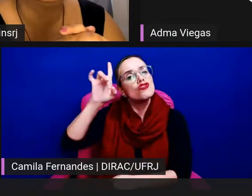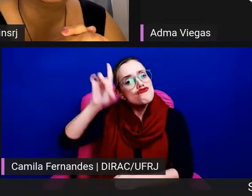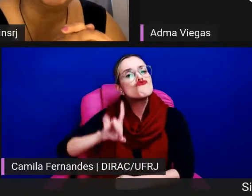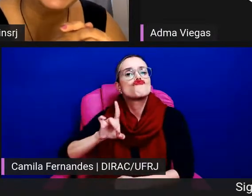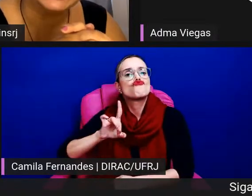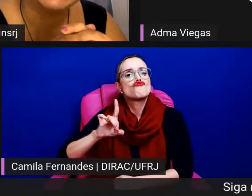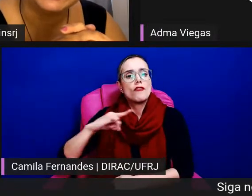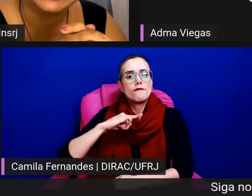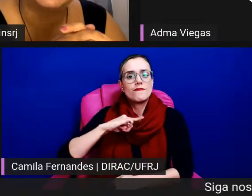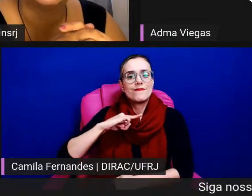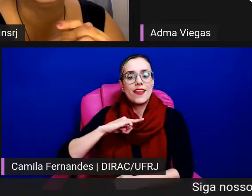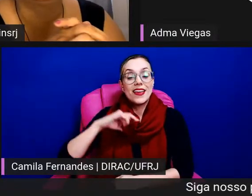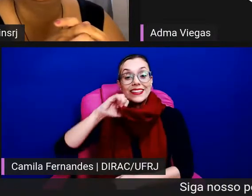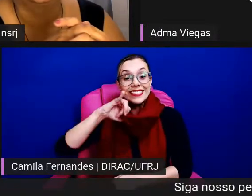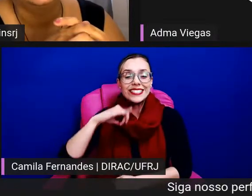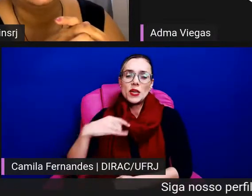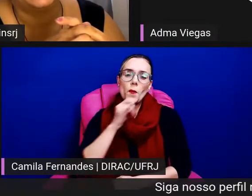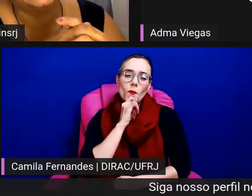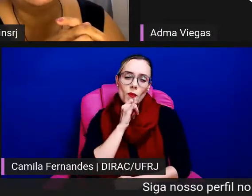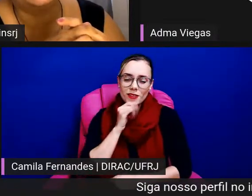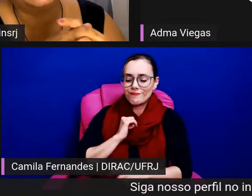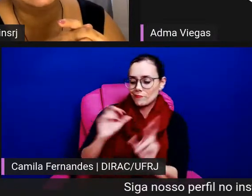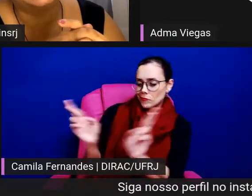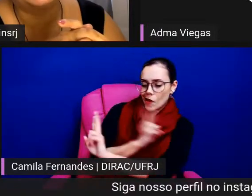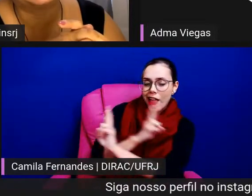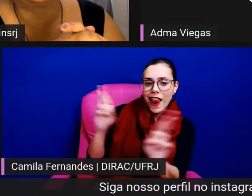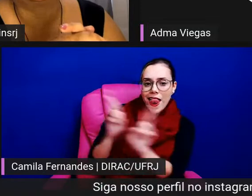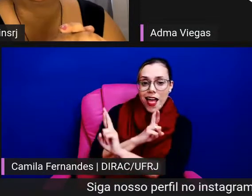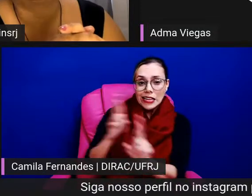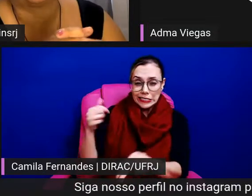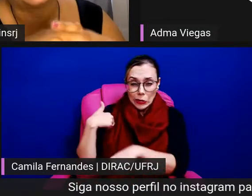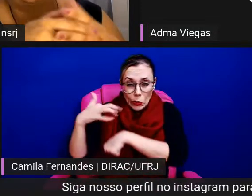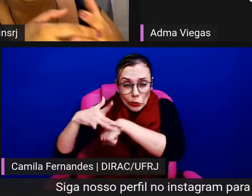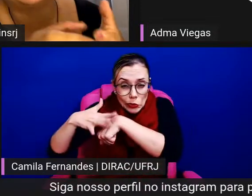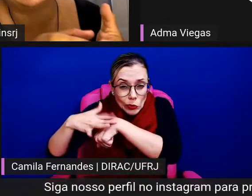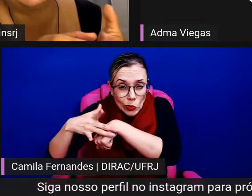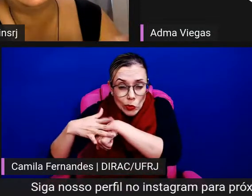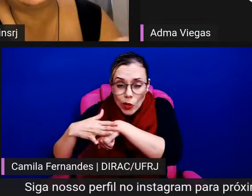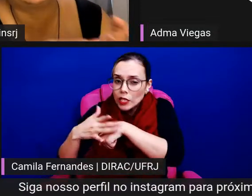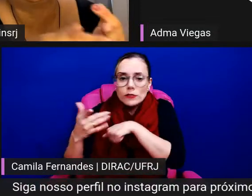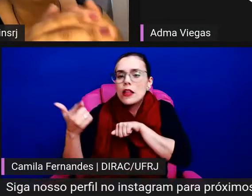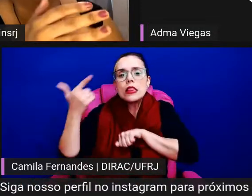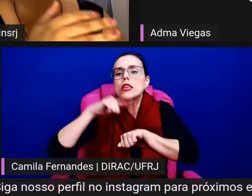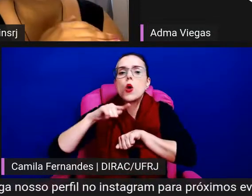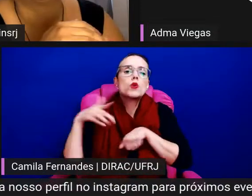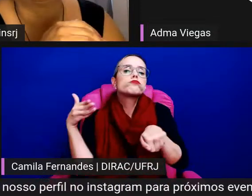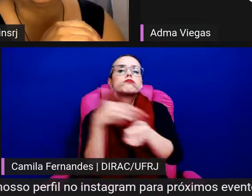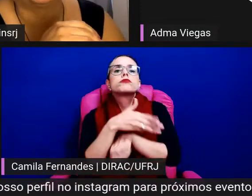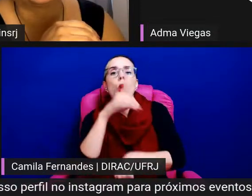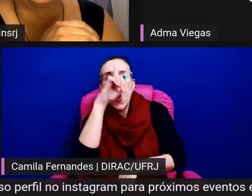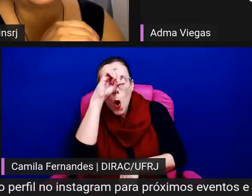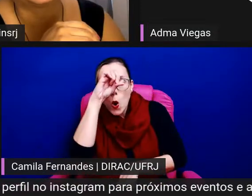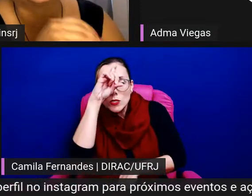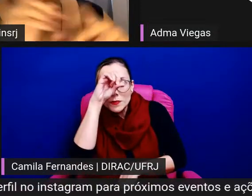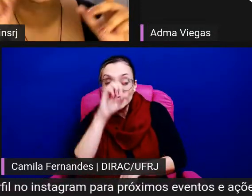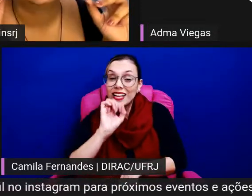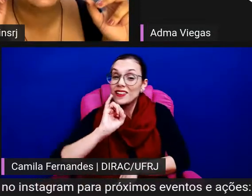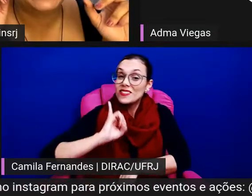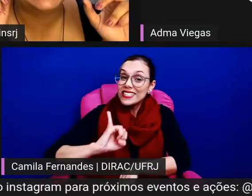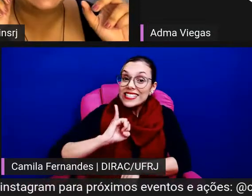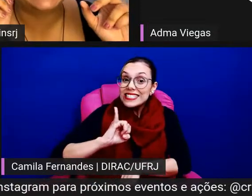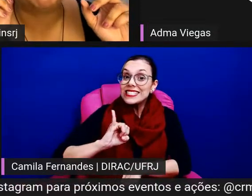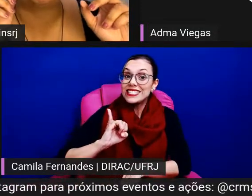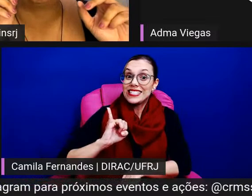doente ou minha companheira fica doente, nós não conseguimos acessar o quarto uma da outra se não for uma pessoa que